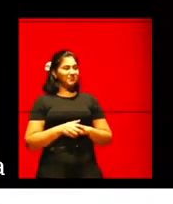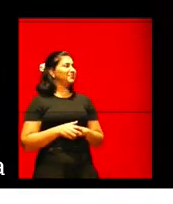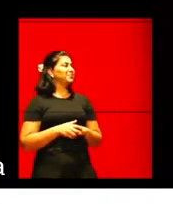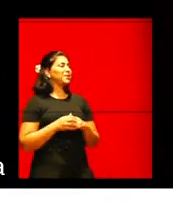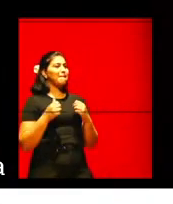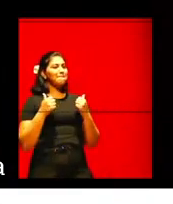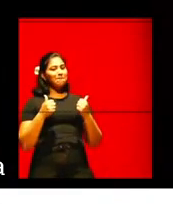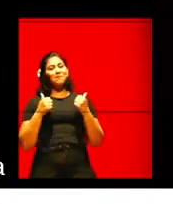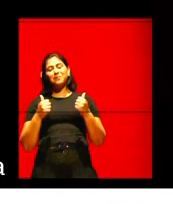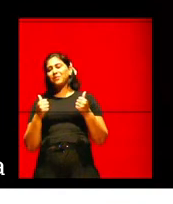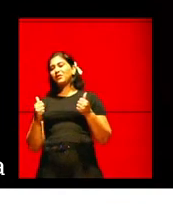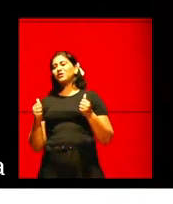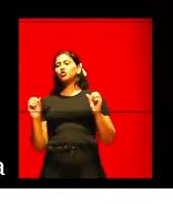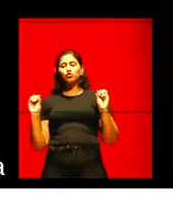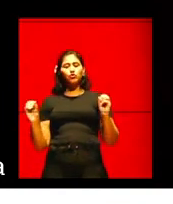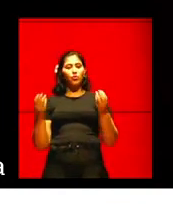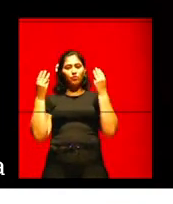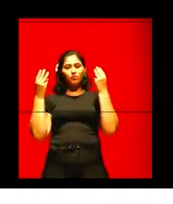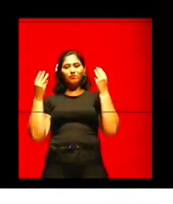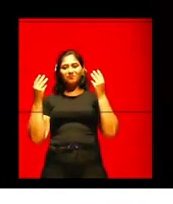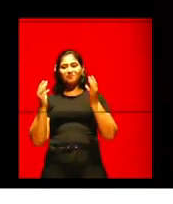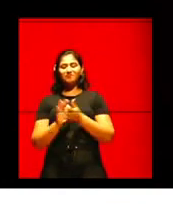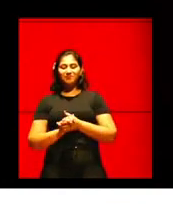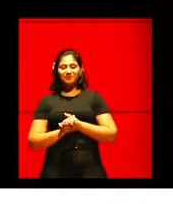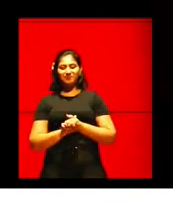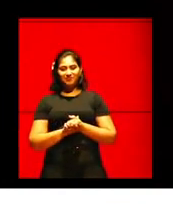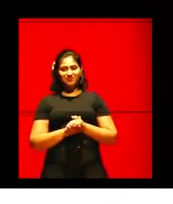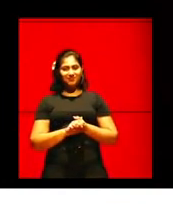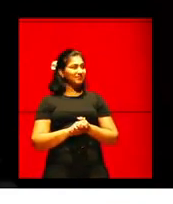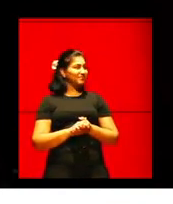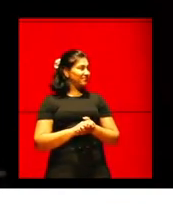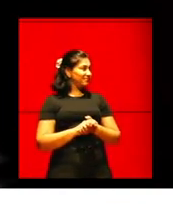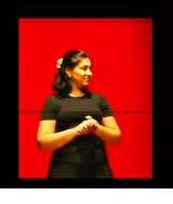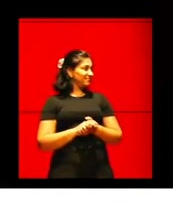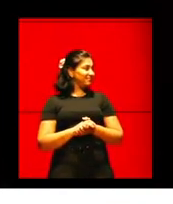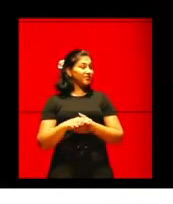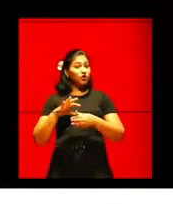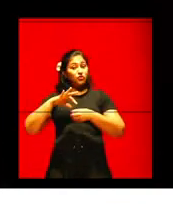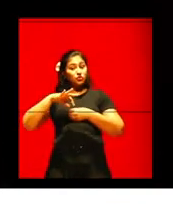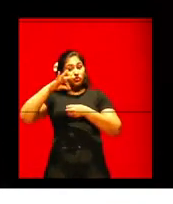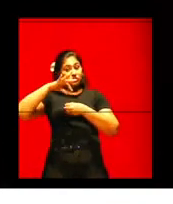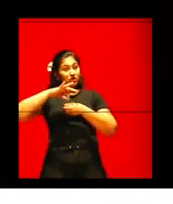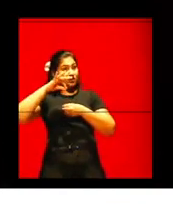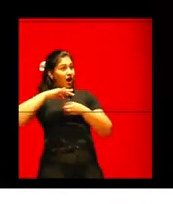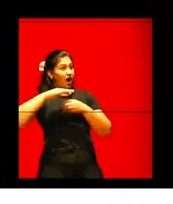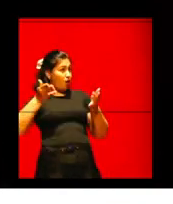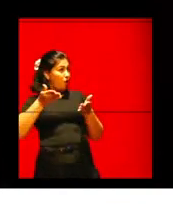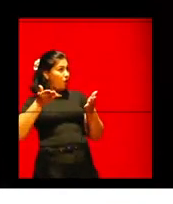Valeu mesmo. Show de bola. Tio Jader, temos sorteio agora ou não?